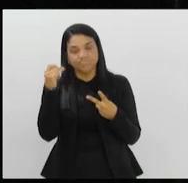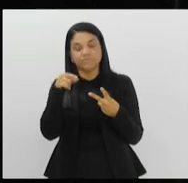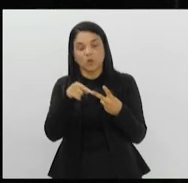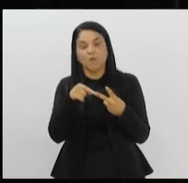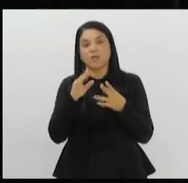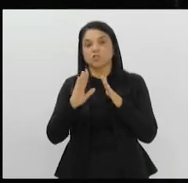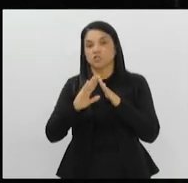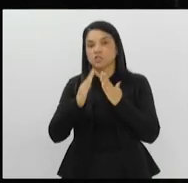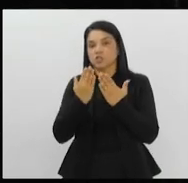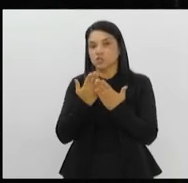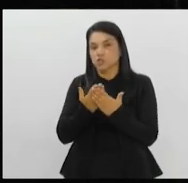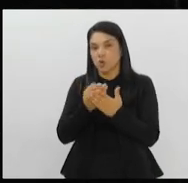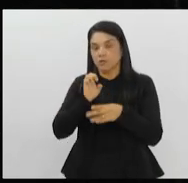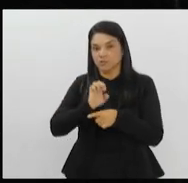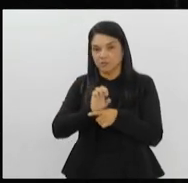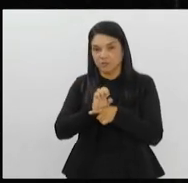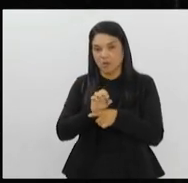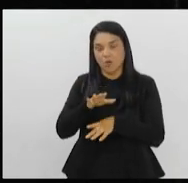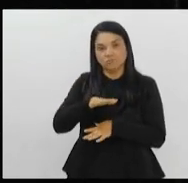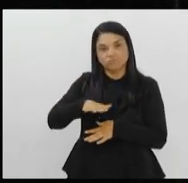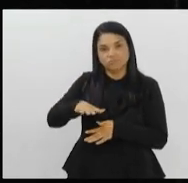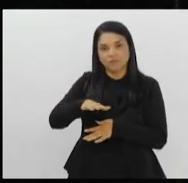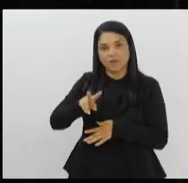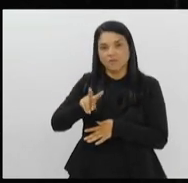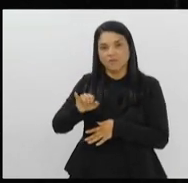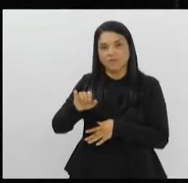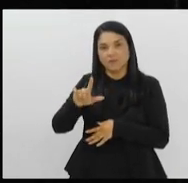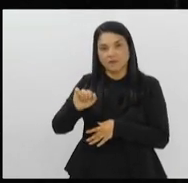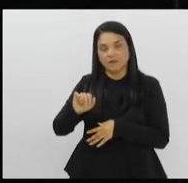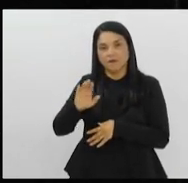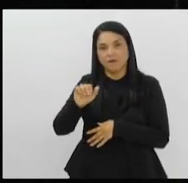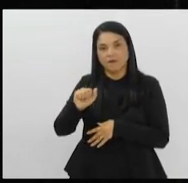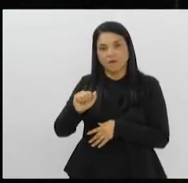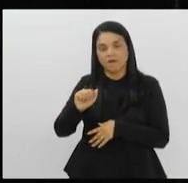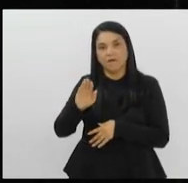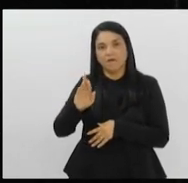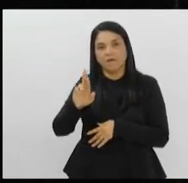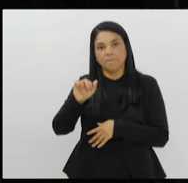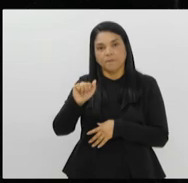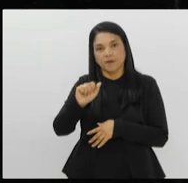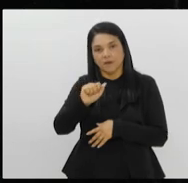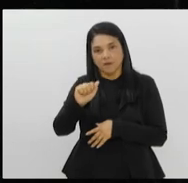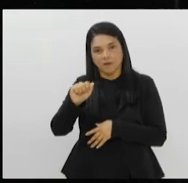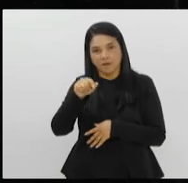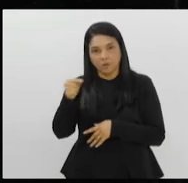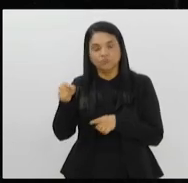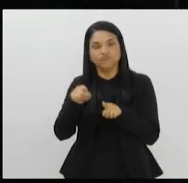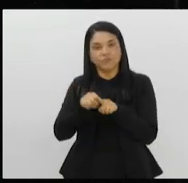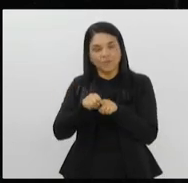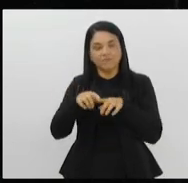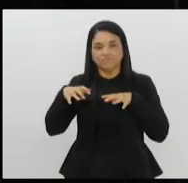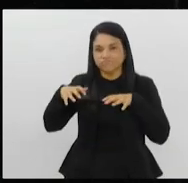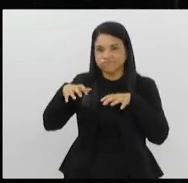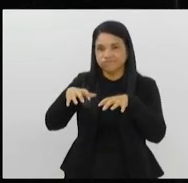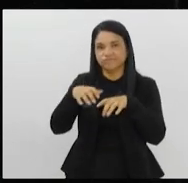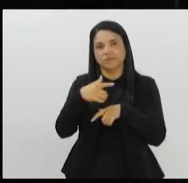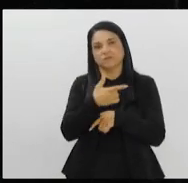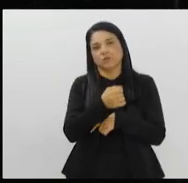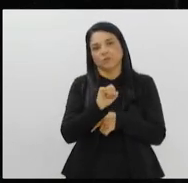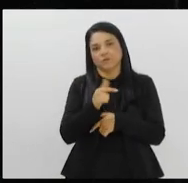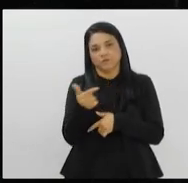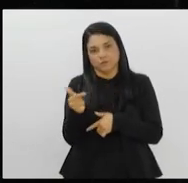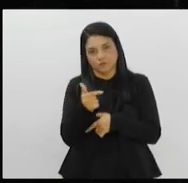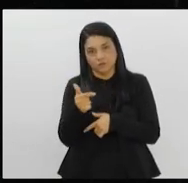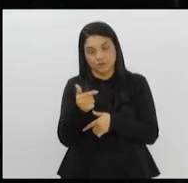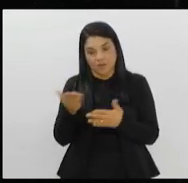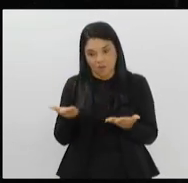estadual na Vila do Abraão, que foi afetada também pelas mesmas chuvas de 2022. E nós estamos